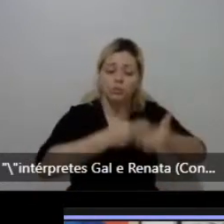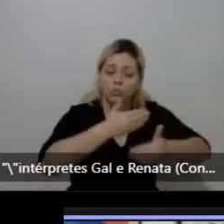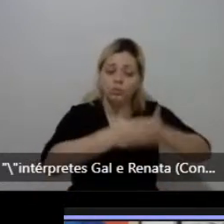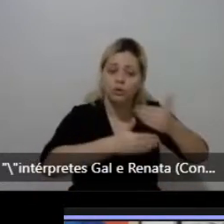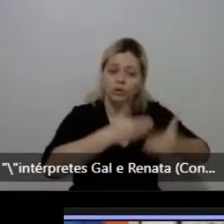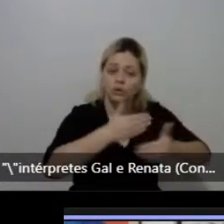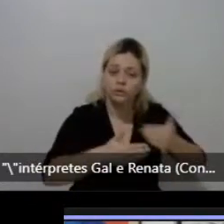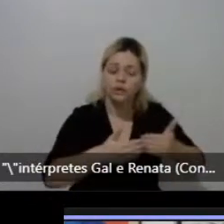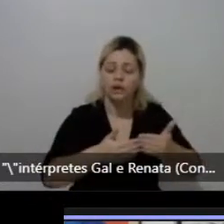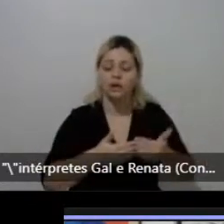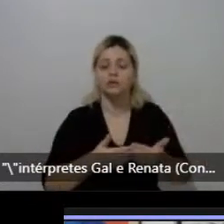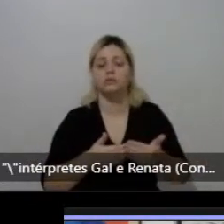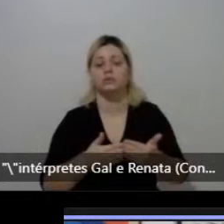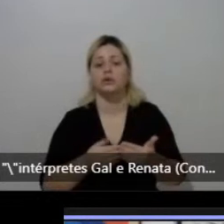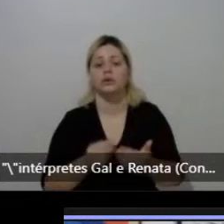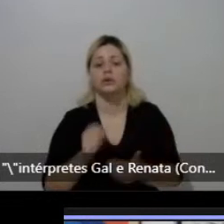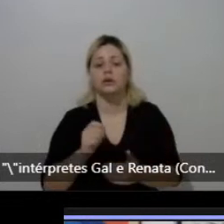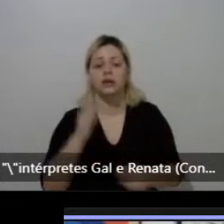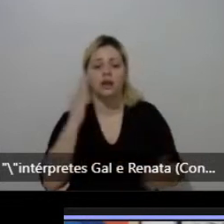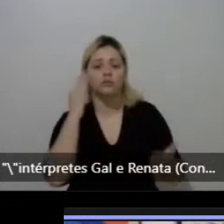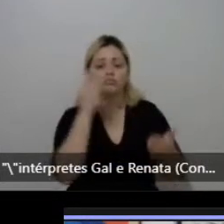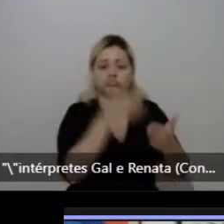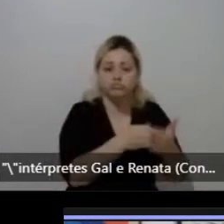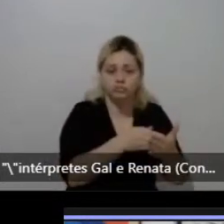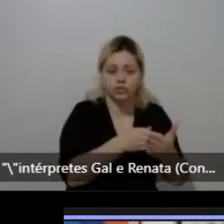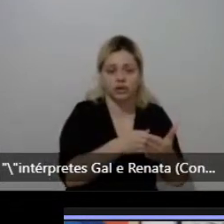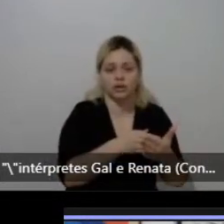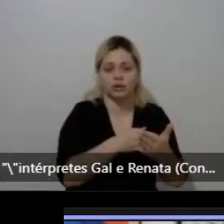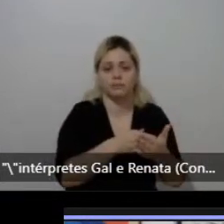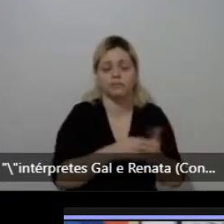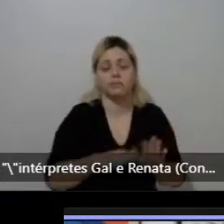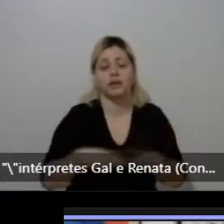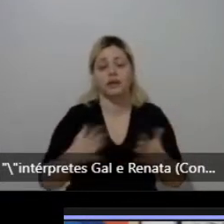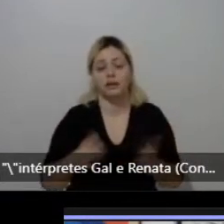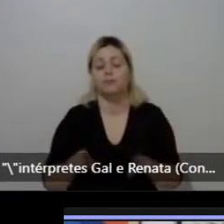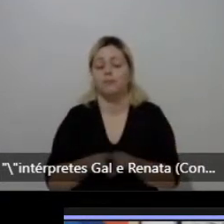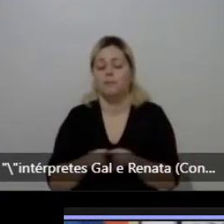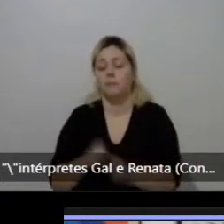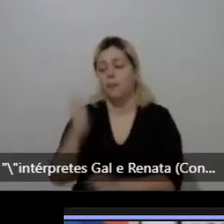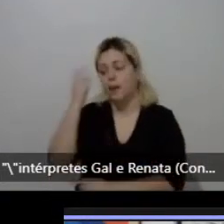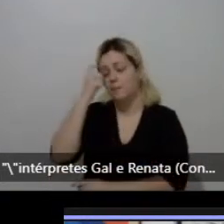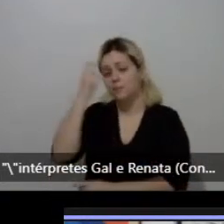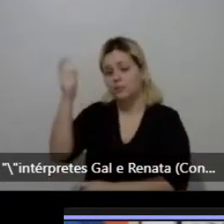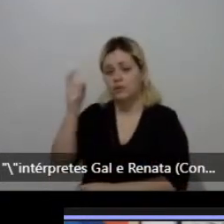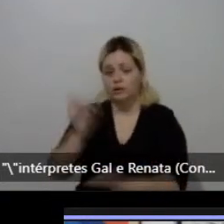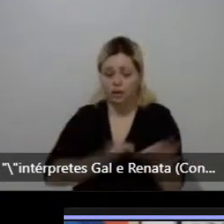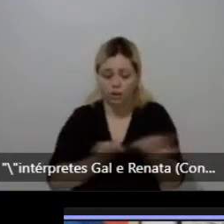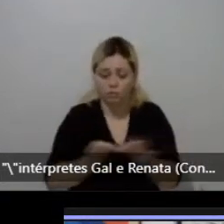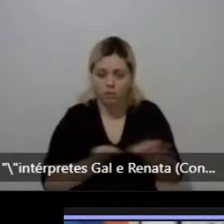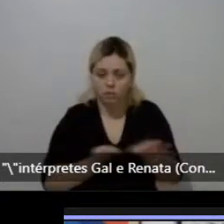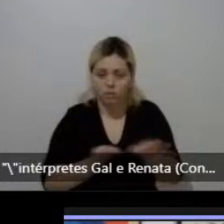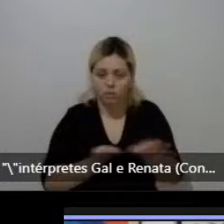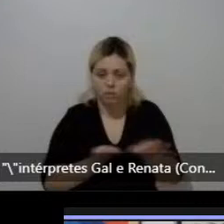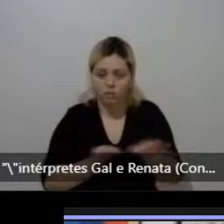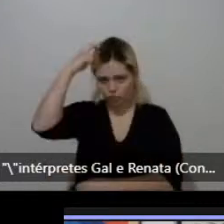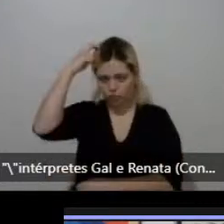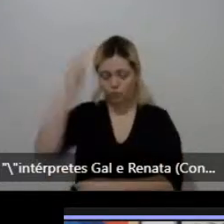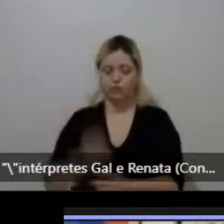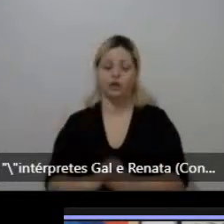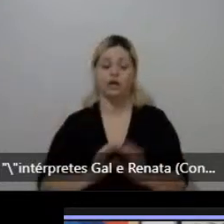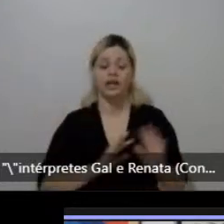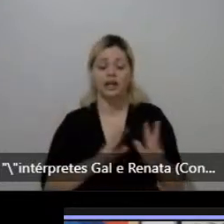gente cria-se aí um processo de democracia direta, né? E aí a ideia mesmo da revalorização da cultura e a afirmação